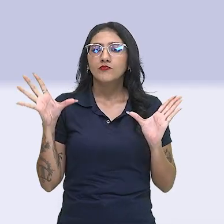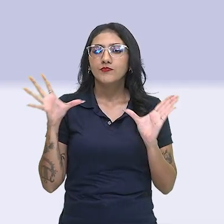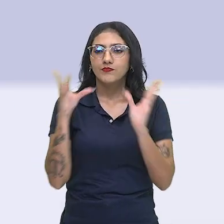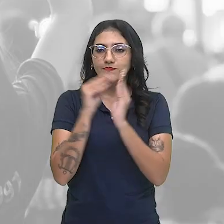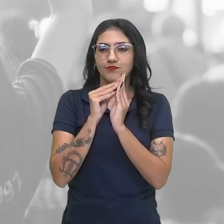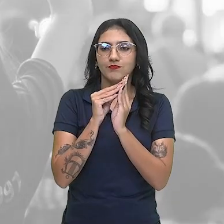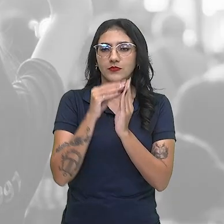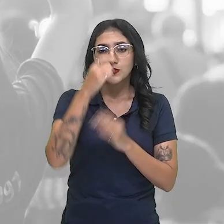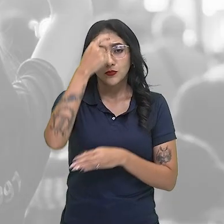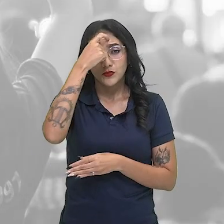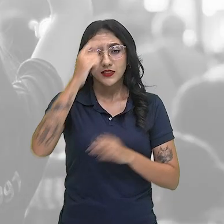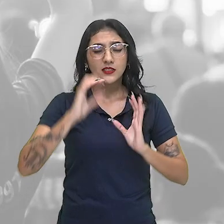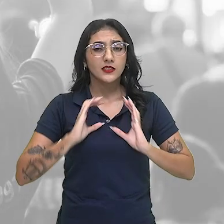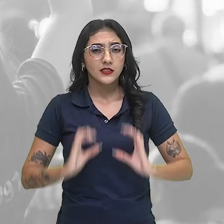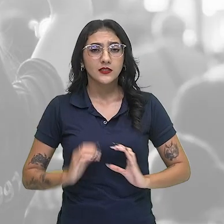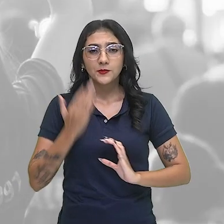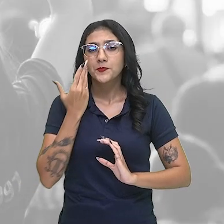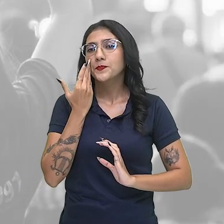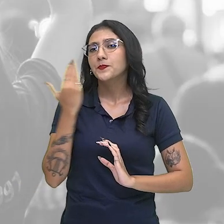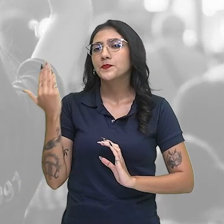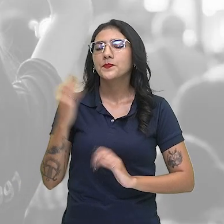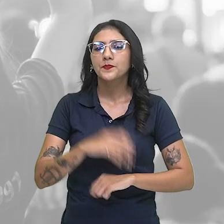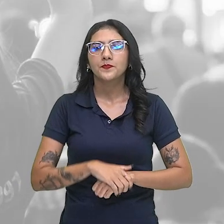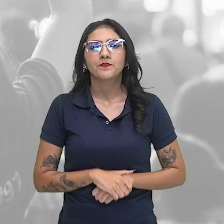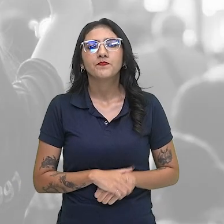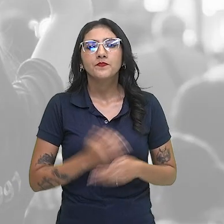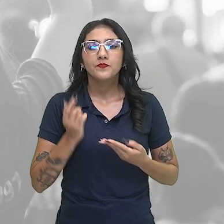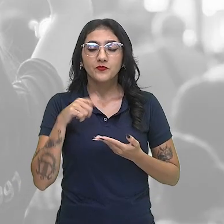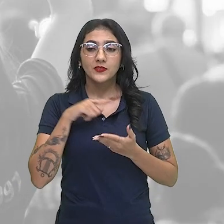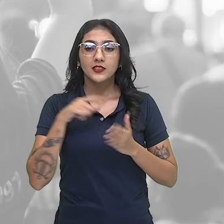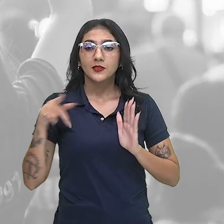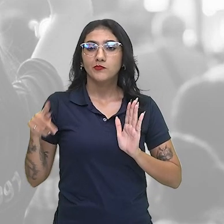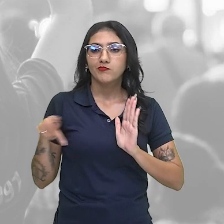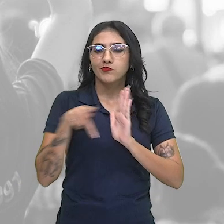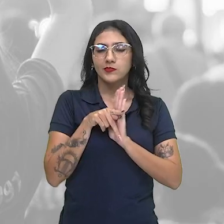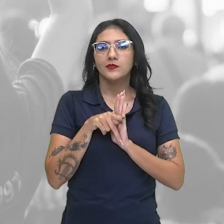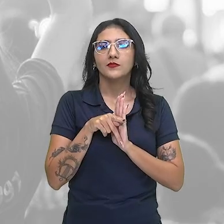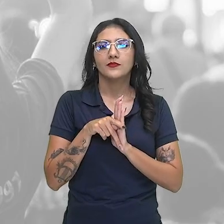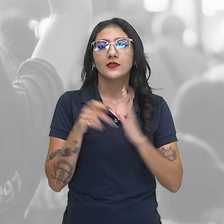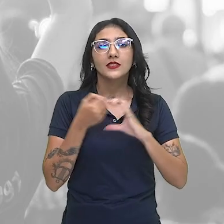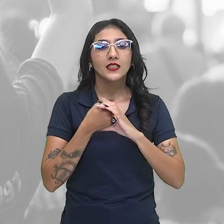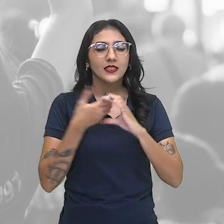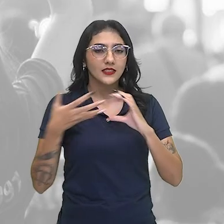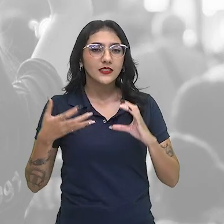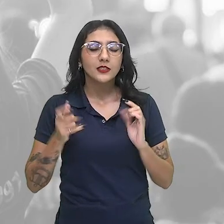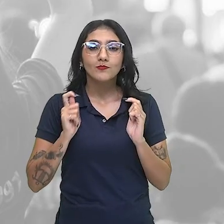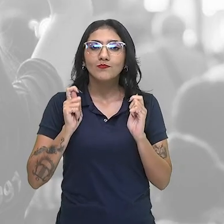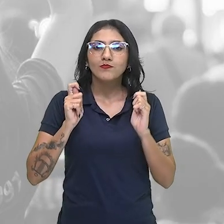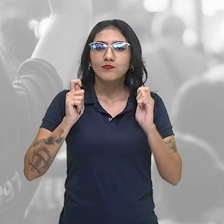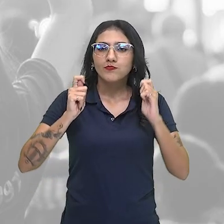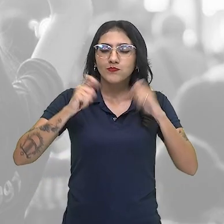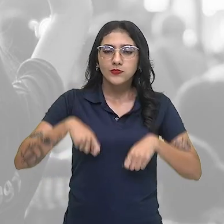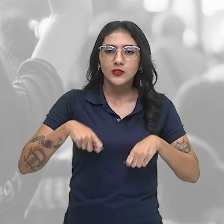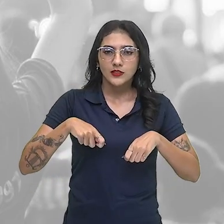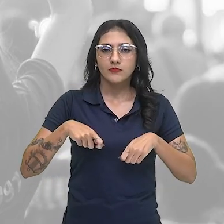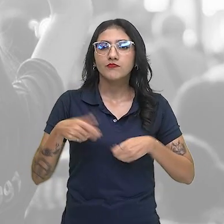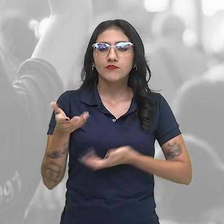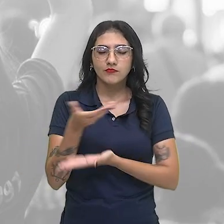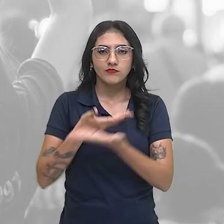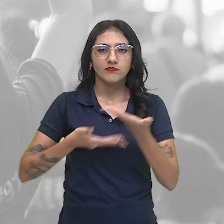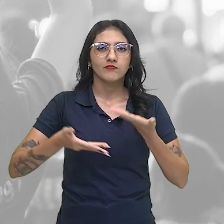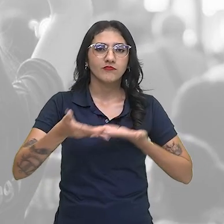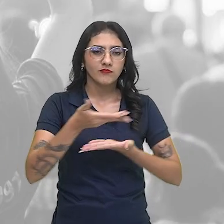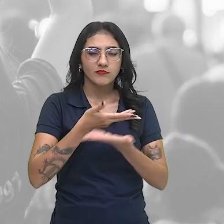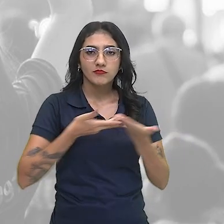sobre cidadania. A cidadania é uma condição, né? Uma condição que permite a